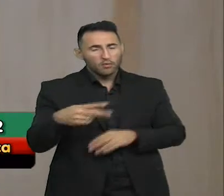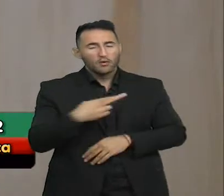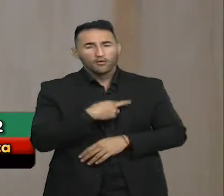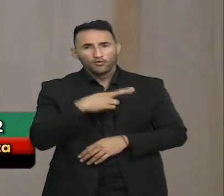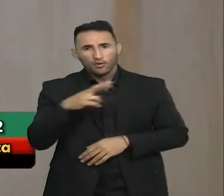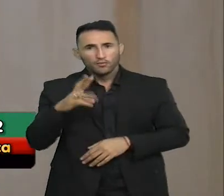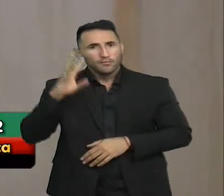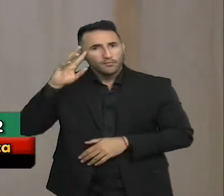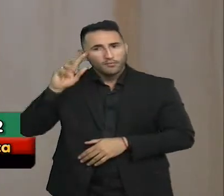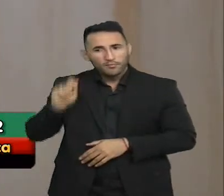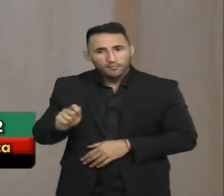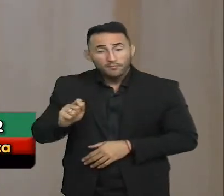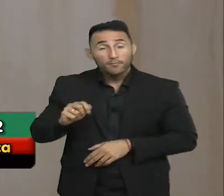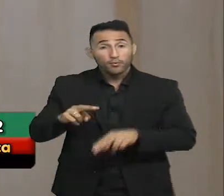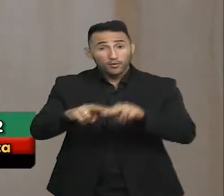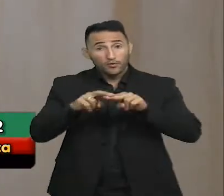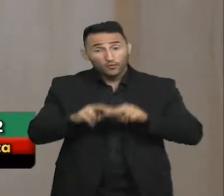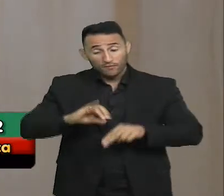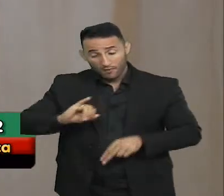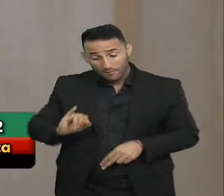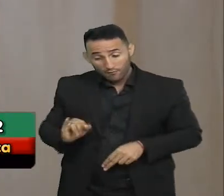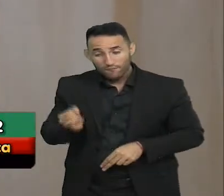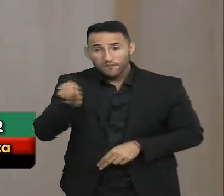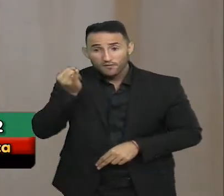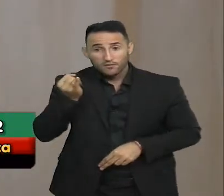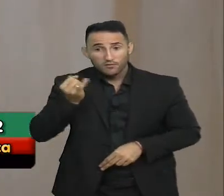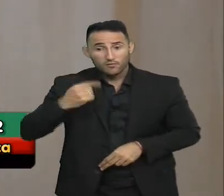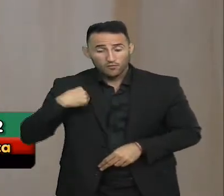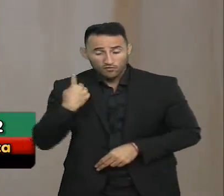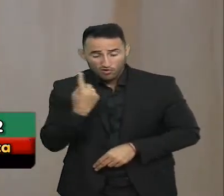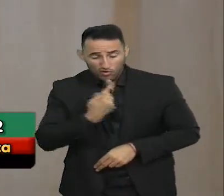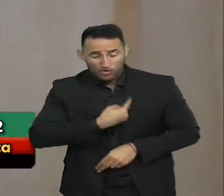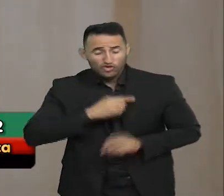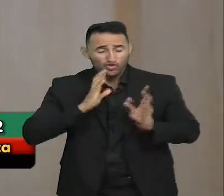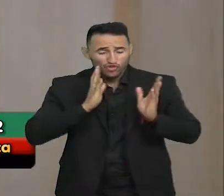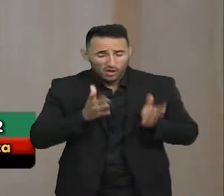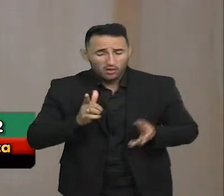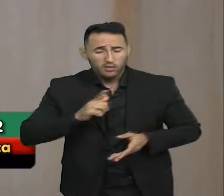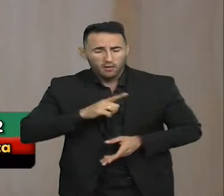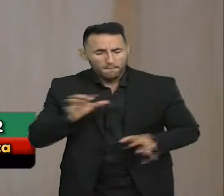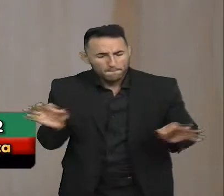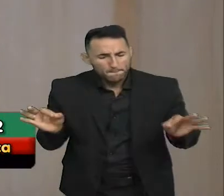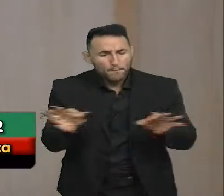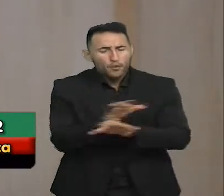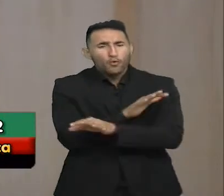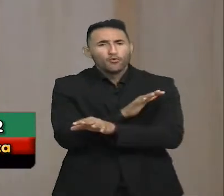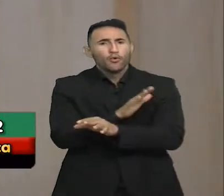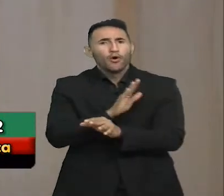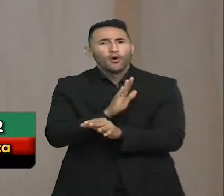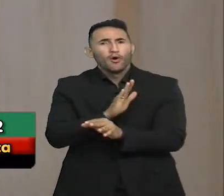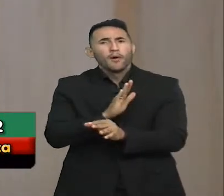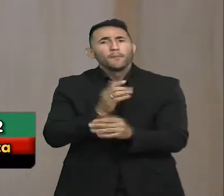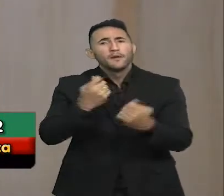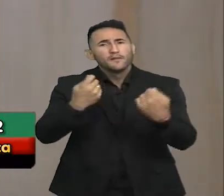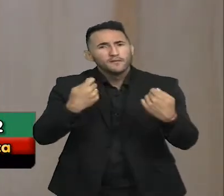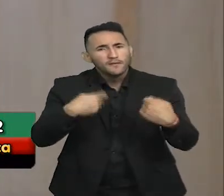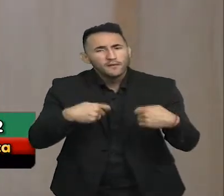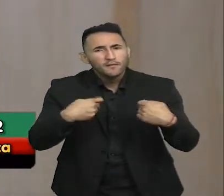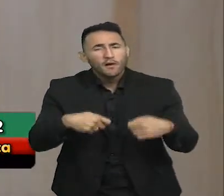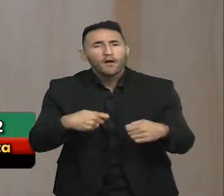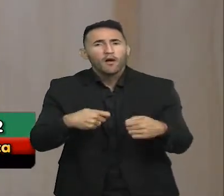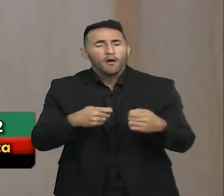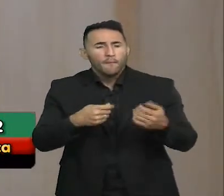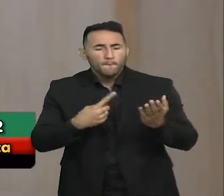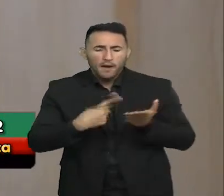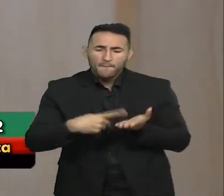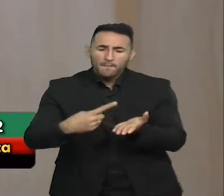dizer, aproveitem o que nós temos de mais precioso, convençam os vereadores,